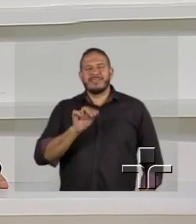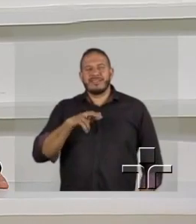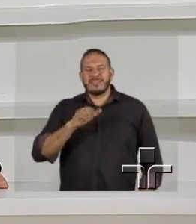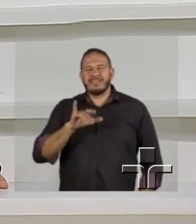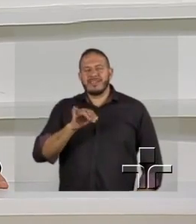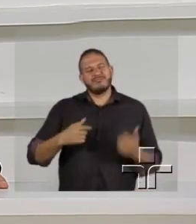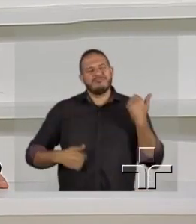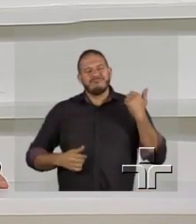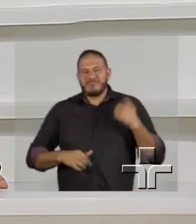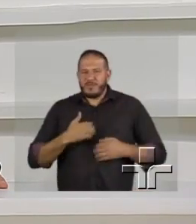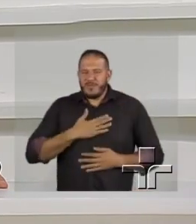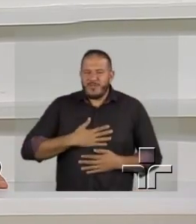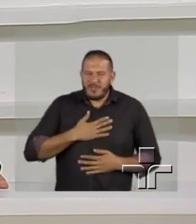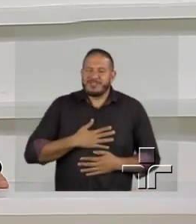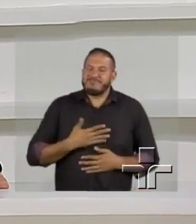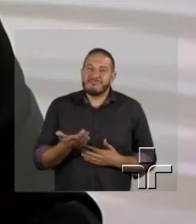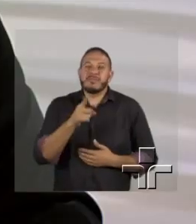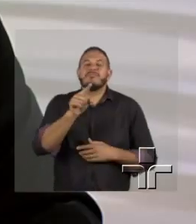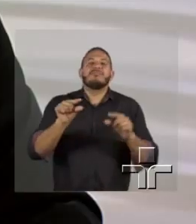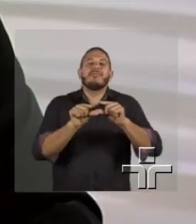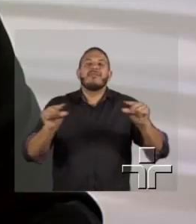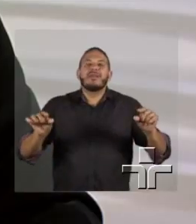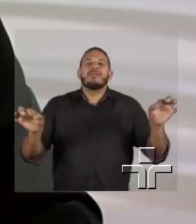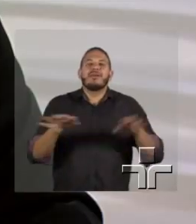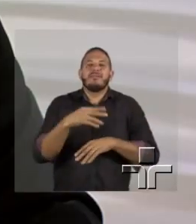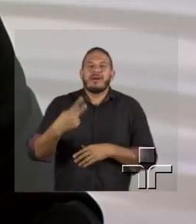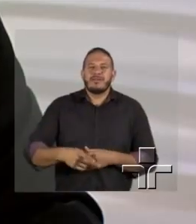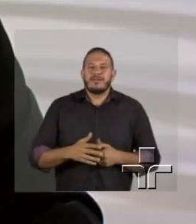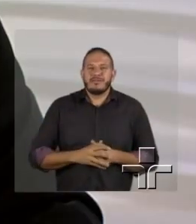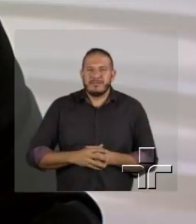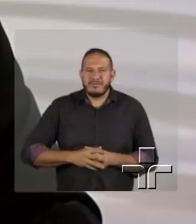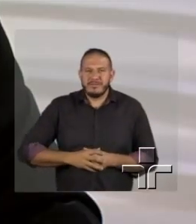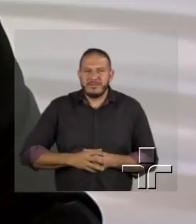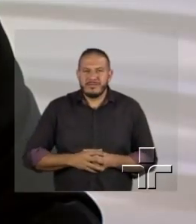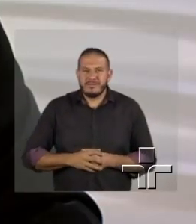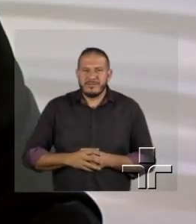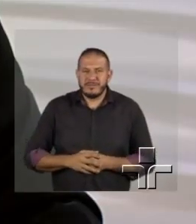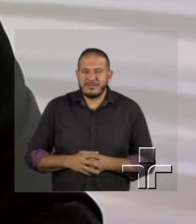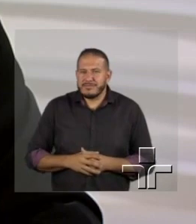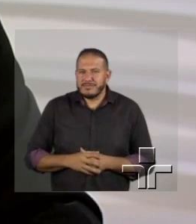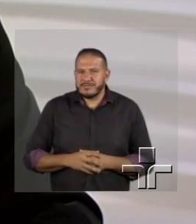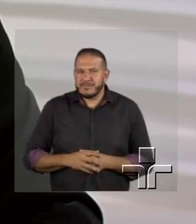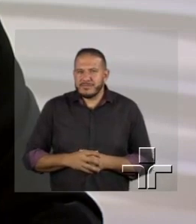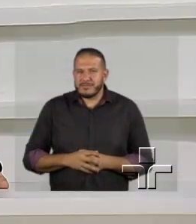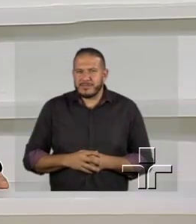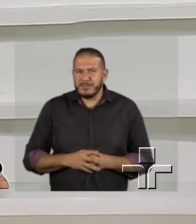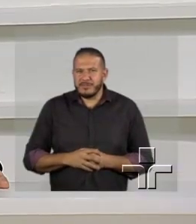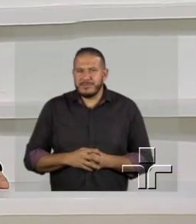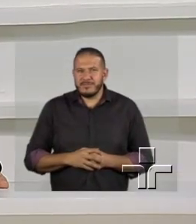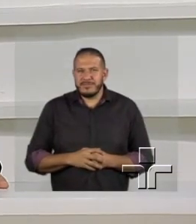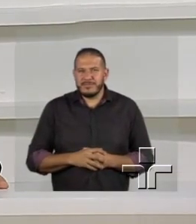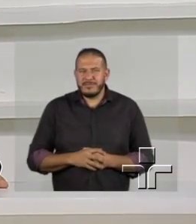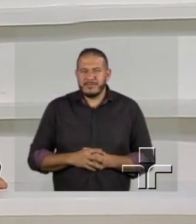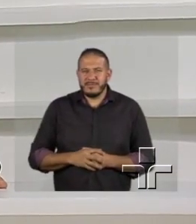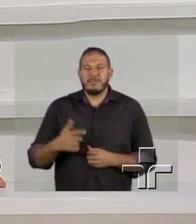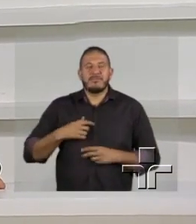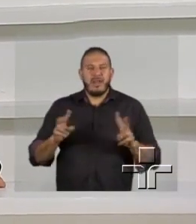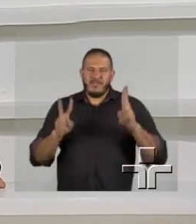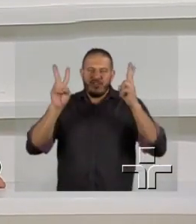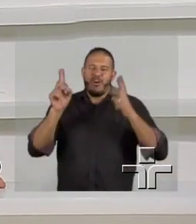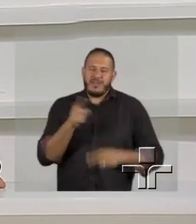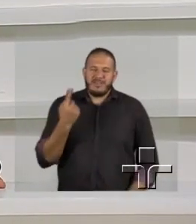pronunciar, ninguém do governo federal se pronunciar. A viúva falou que ninguém telefonou para ela. Tem